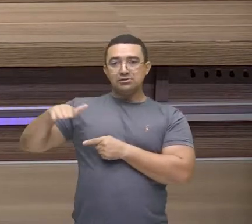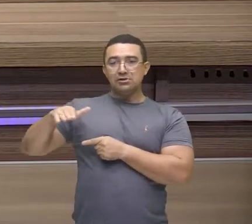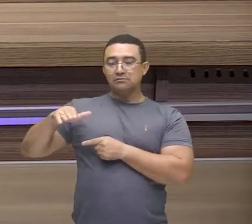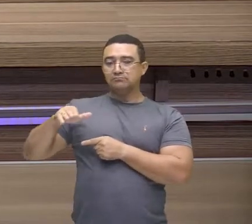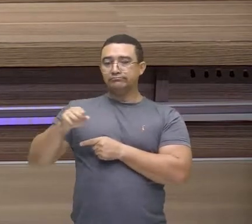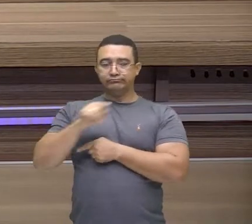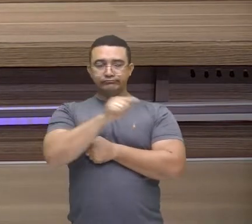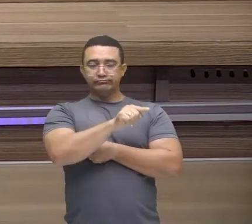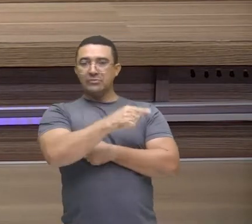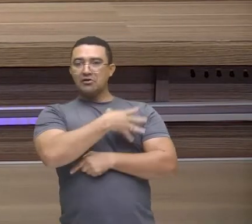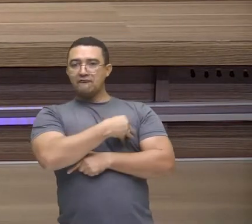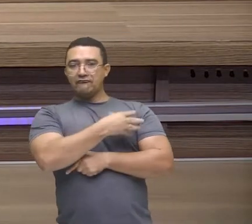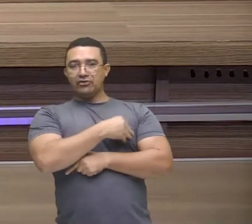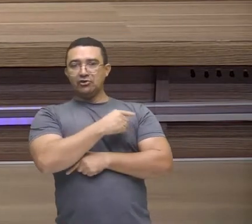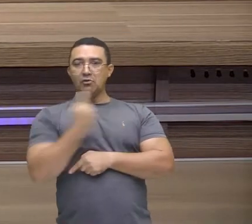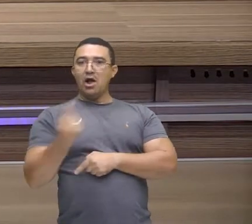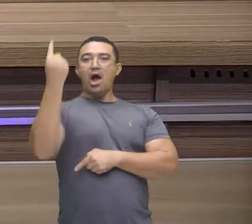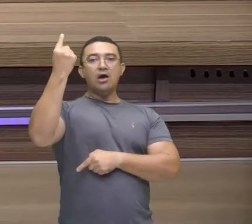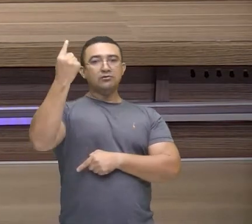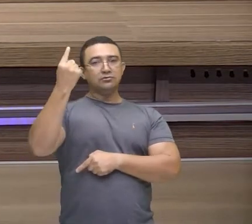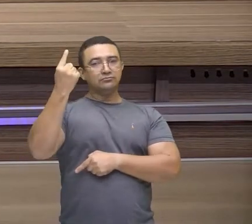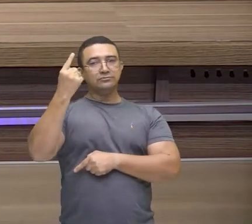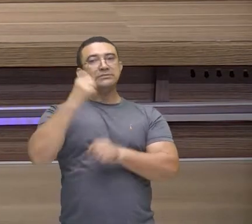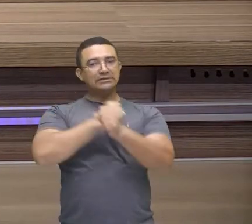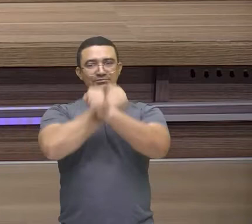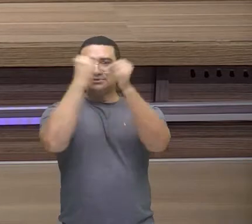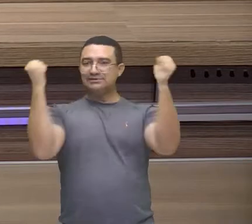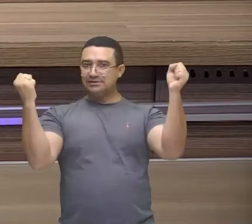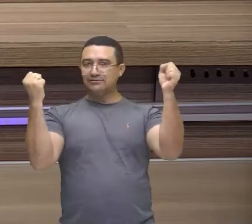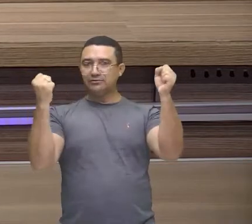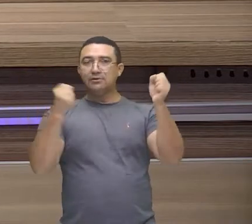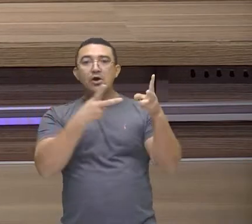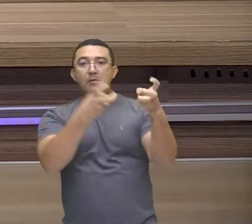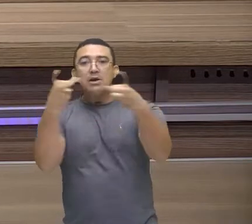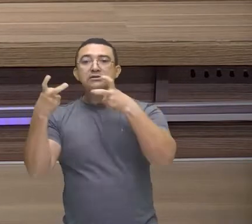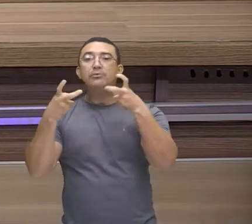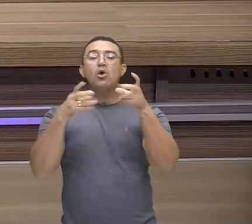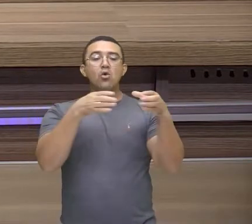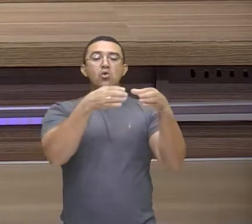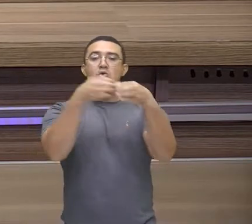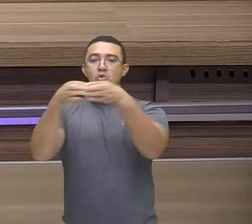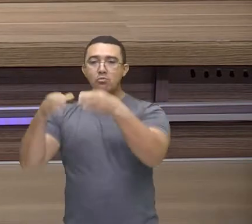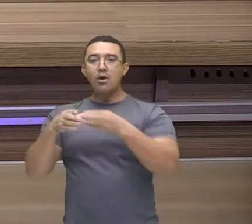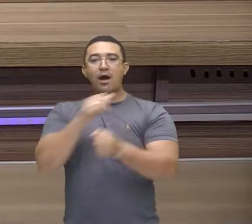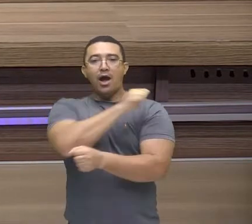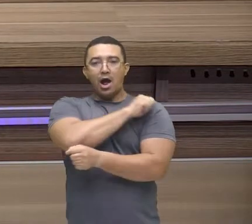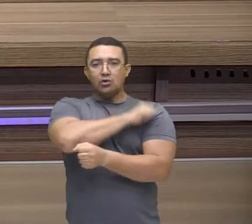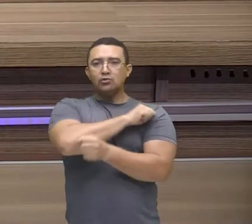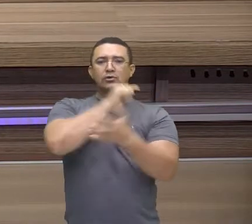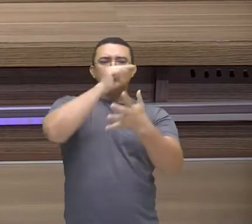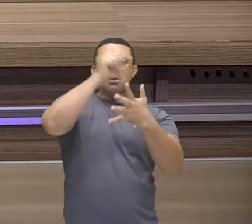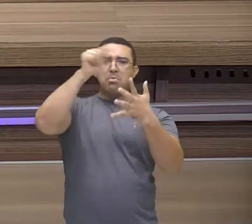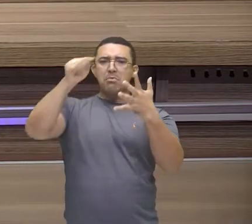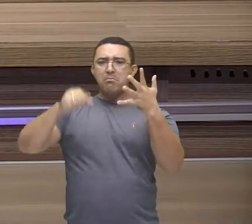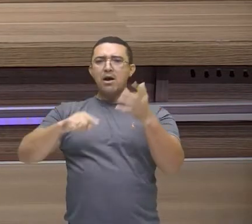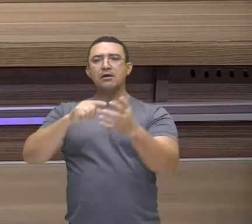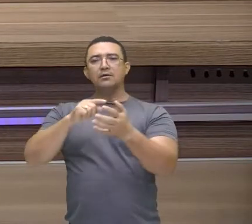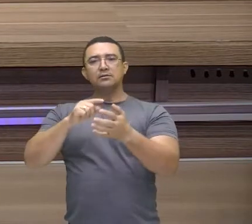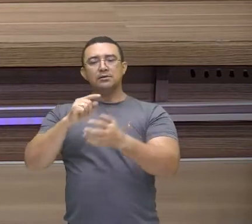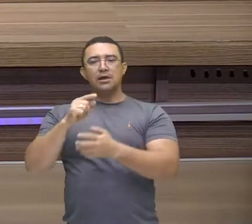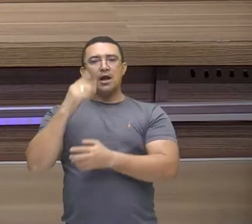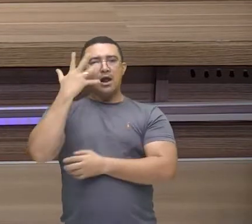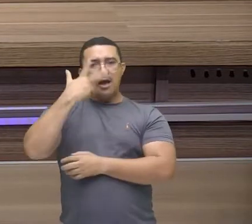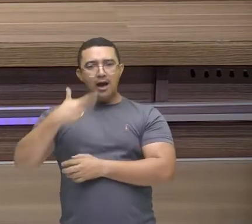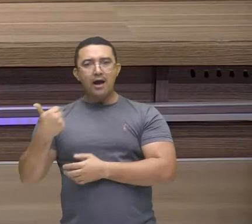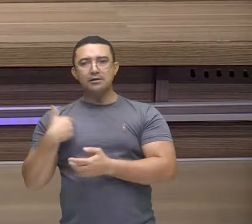gigante, ele não pode ter interpretação. Então, quando a gente observa um grupo de alunos, onde tem várias crianças, vários meninos, e